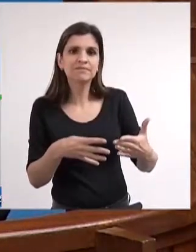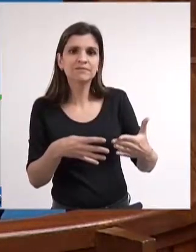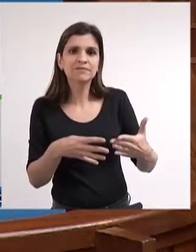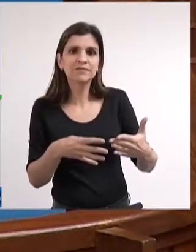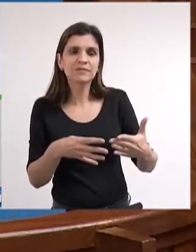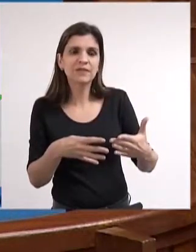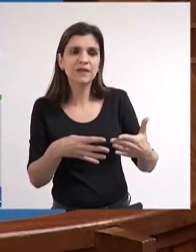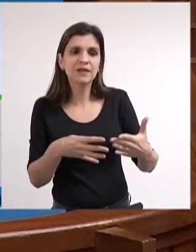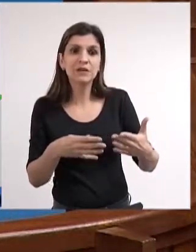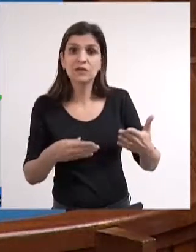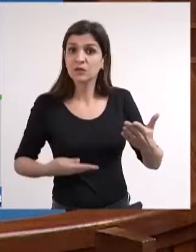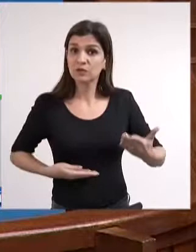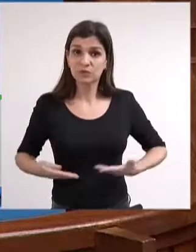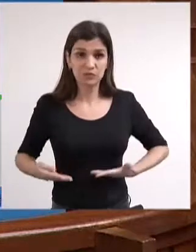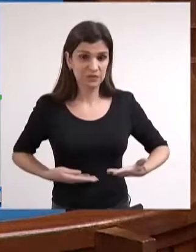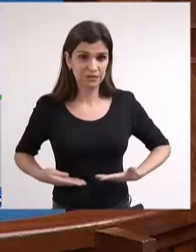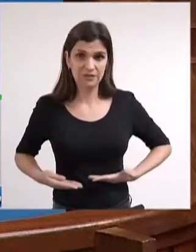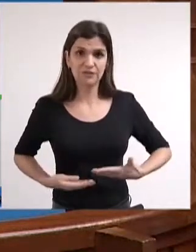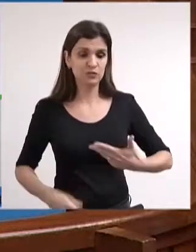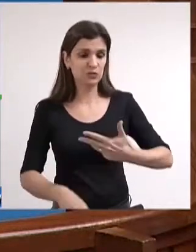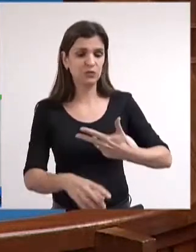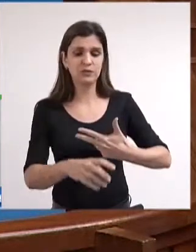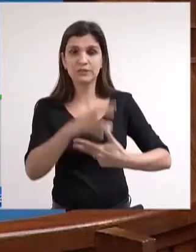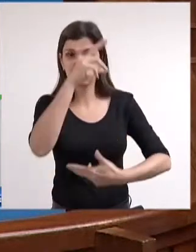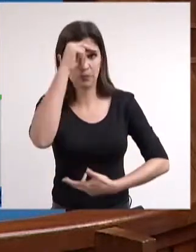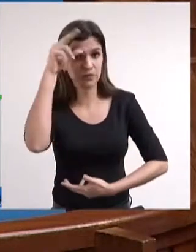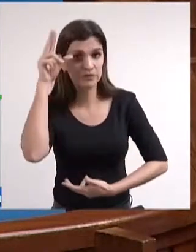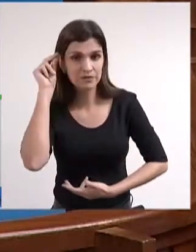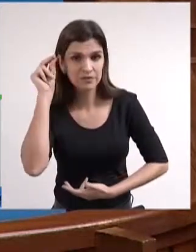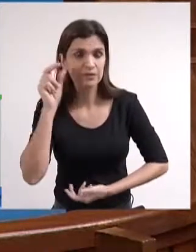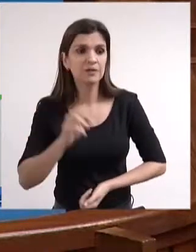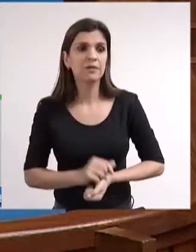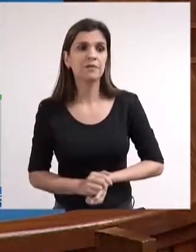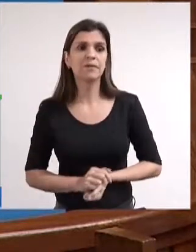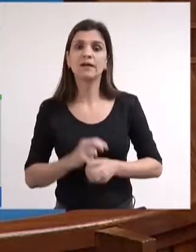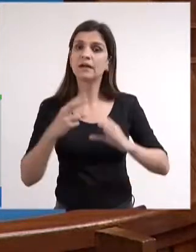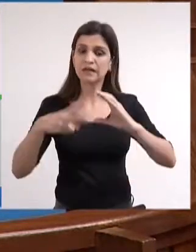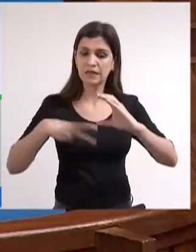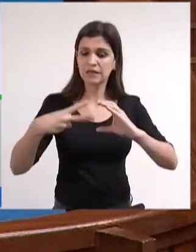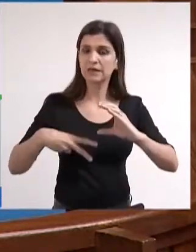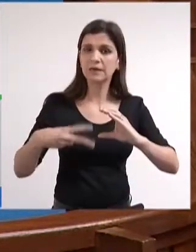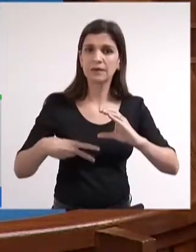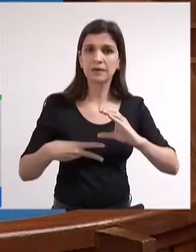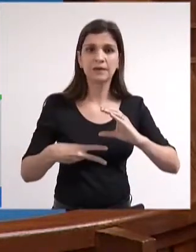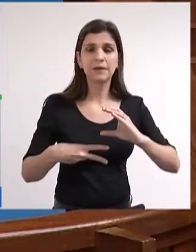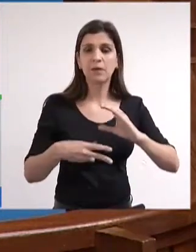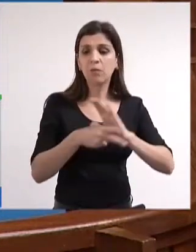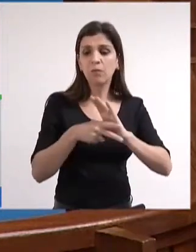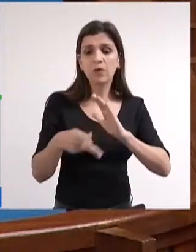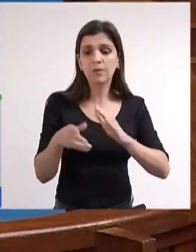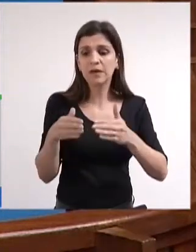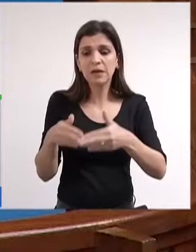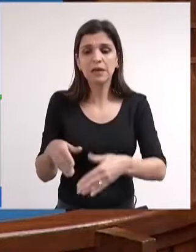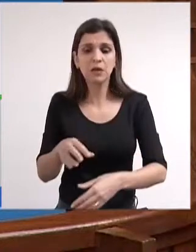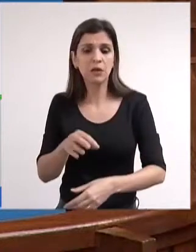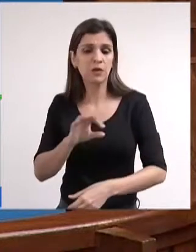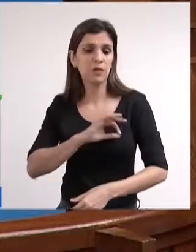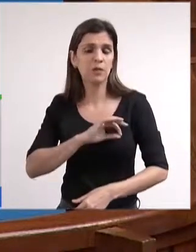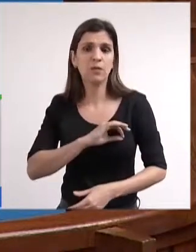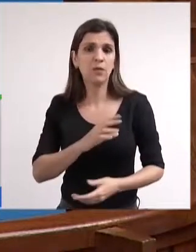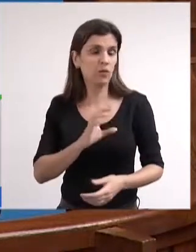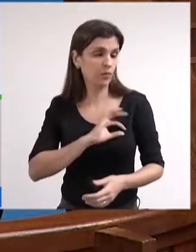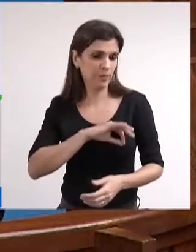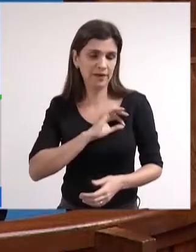executivo, que é os servidores municipais, a Câmara de Vereadores e os recursos que são constitucionais, que é saúde e